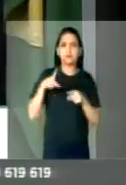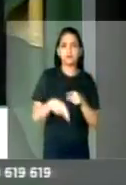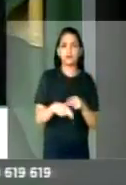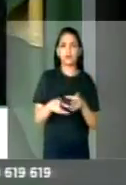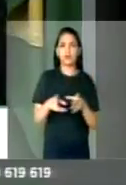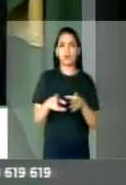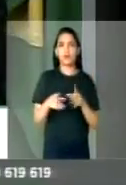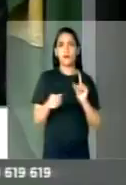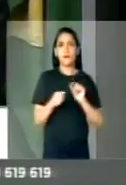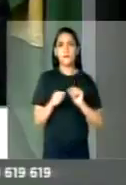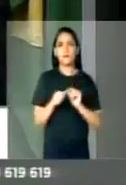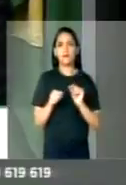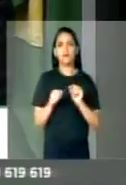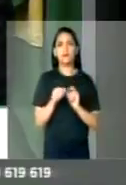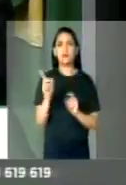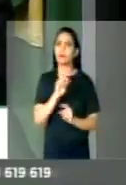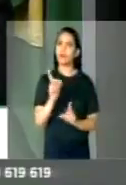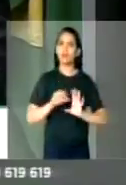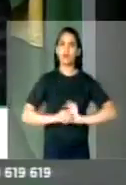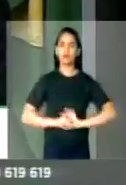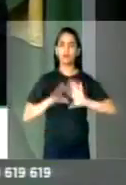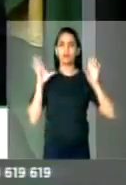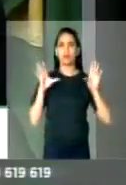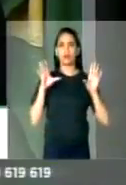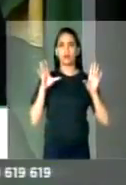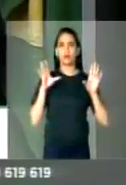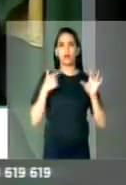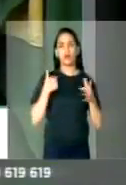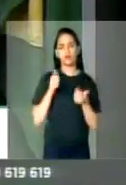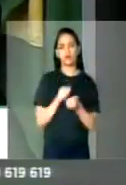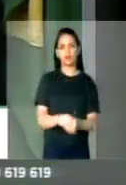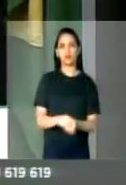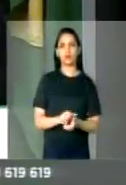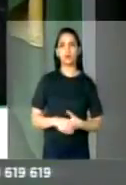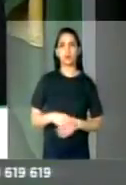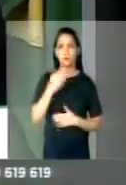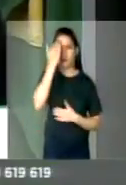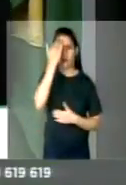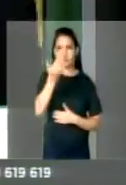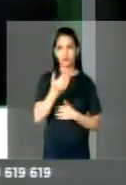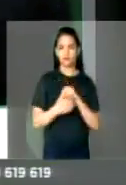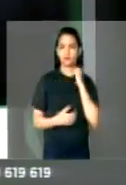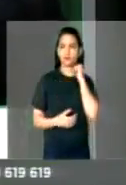regimentalmente para fazer, para que não dê essa anistia, estarei junto. Muito obrigado, presidente.